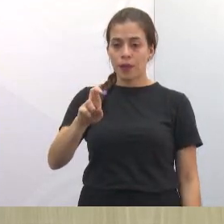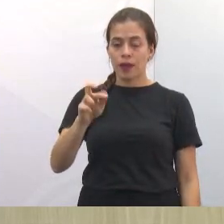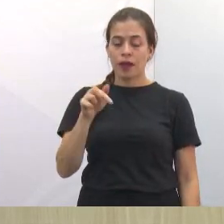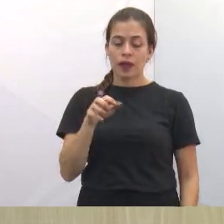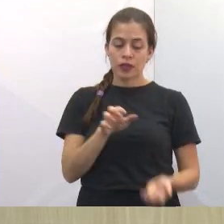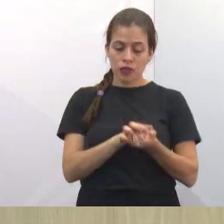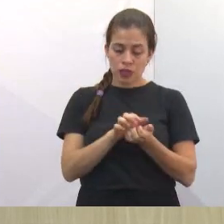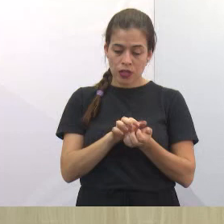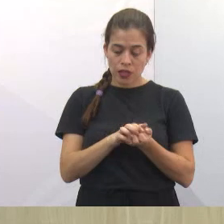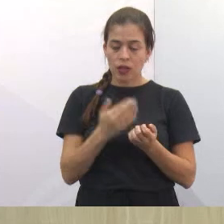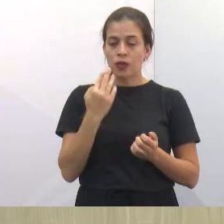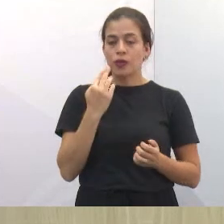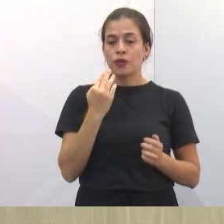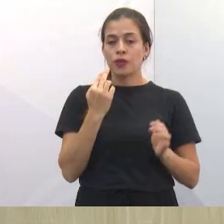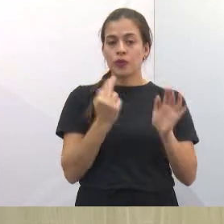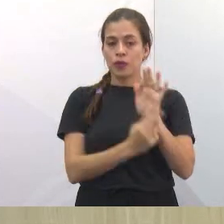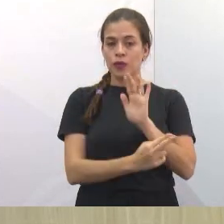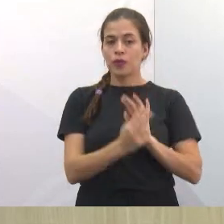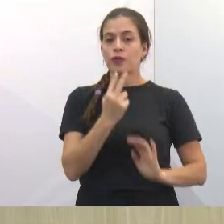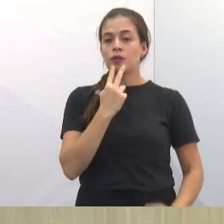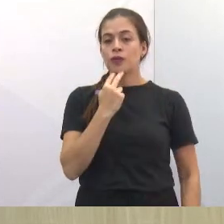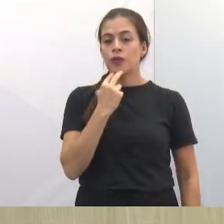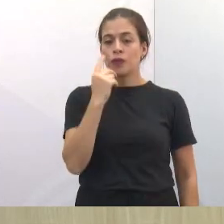Autoria, vereador Valmir do Parque Melua.